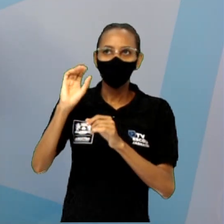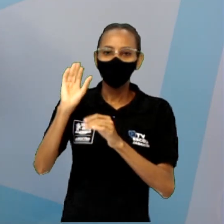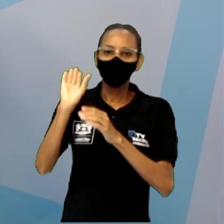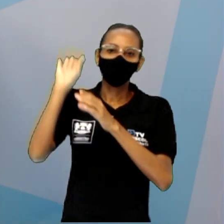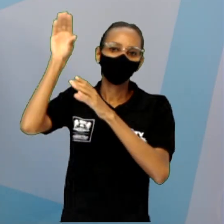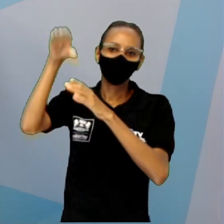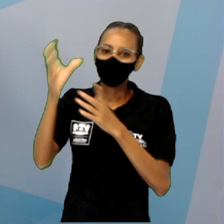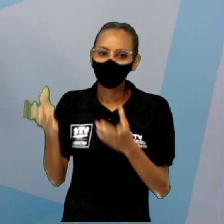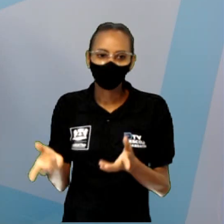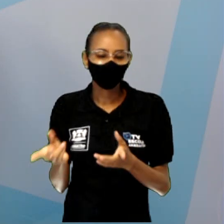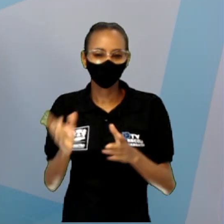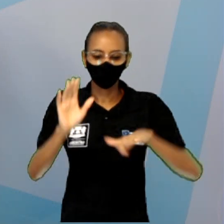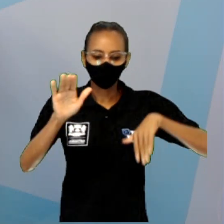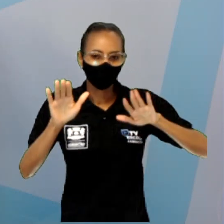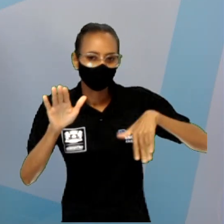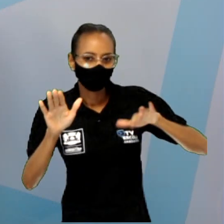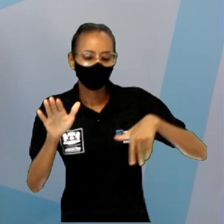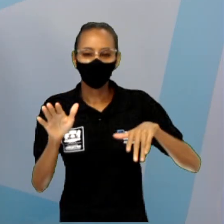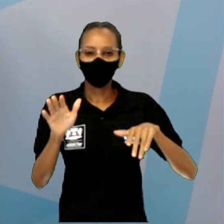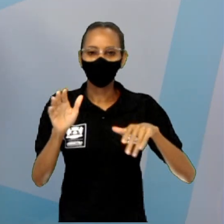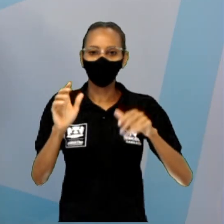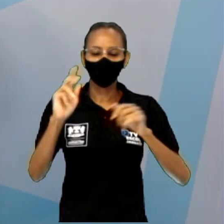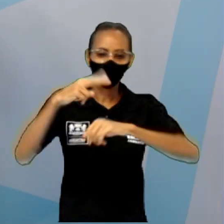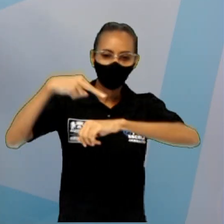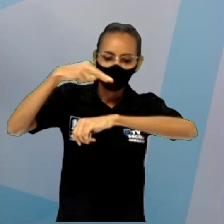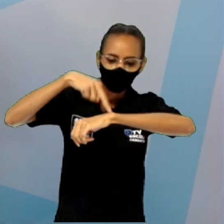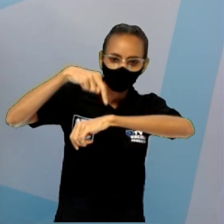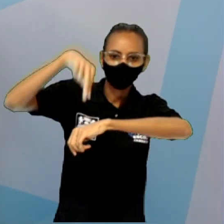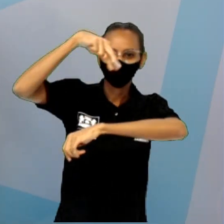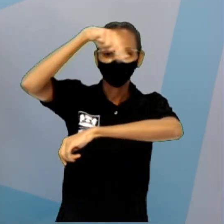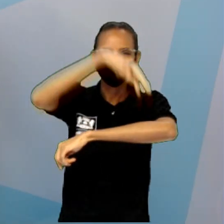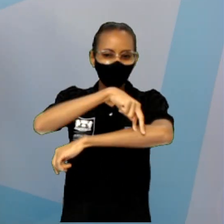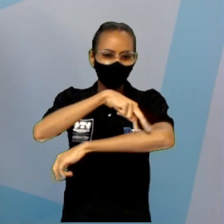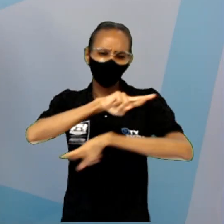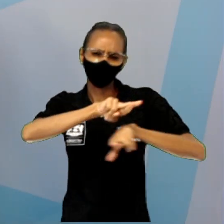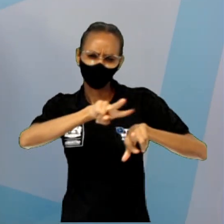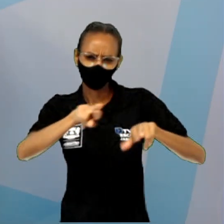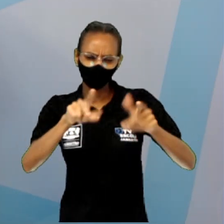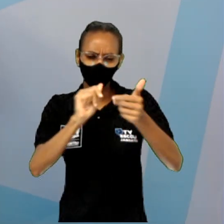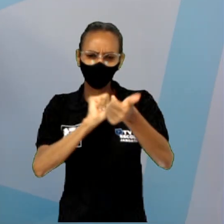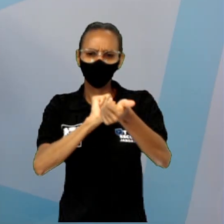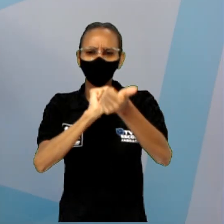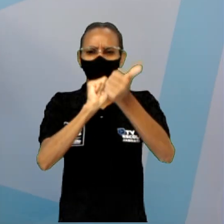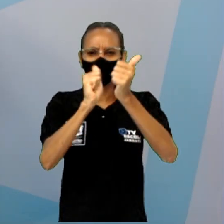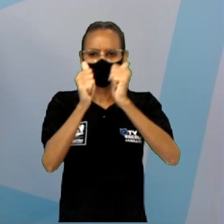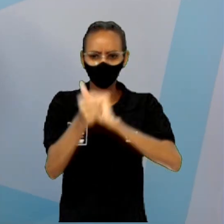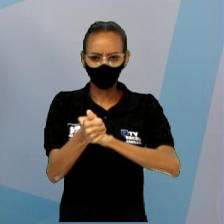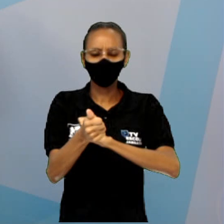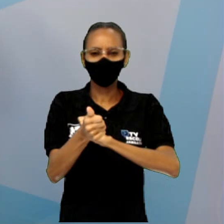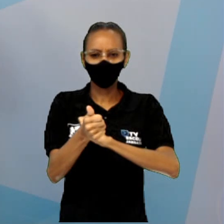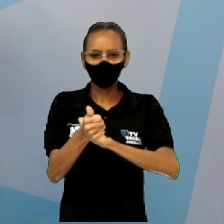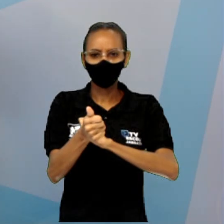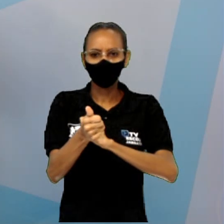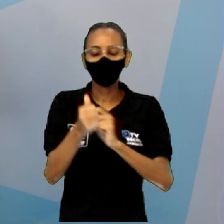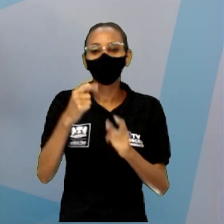a natação, com a ginástica, certo? Para qualquer esporte. Por quê? Porque vocês